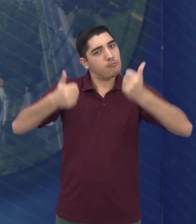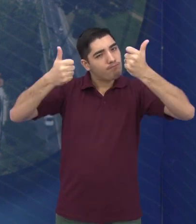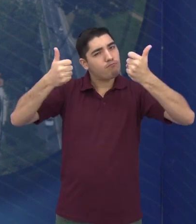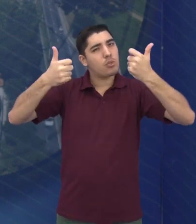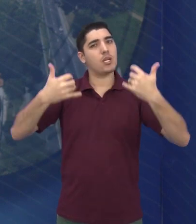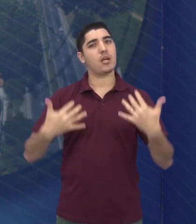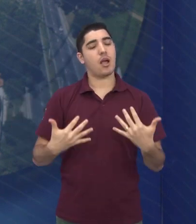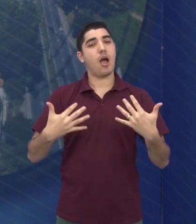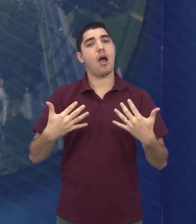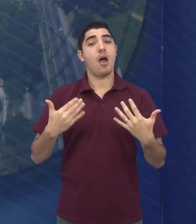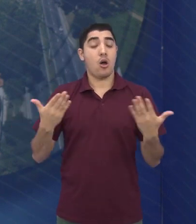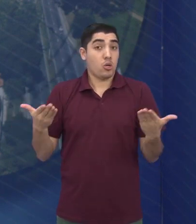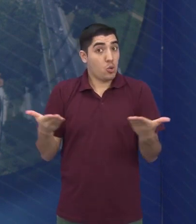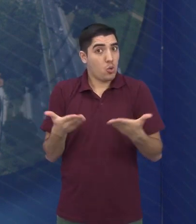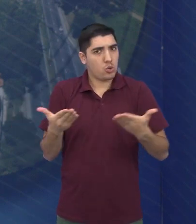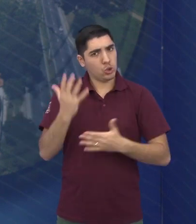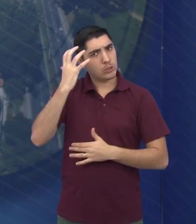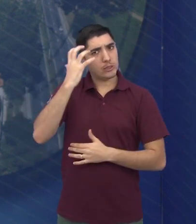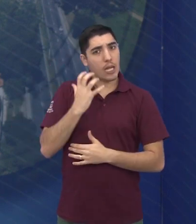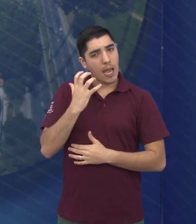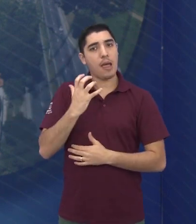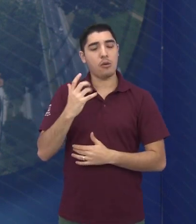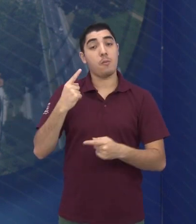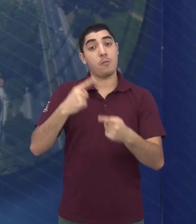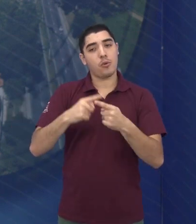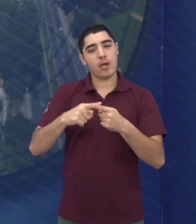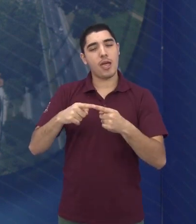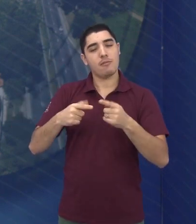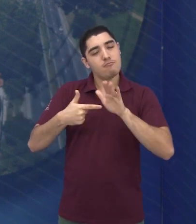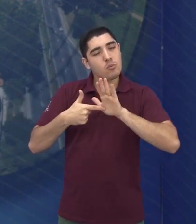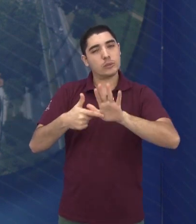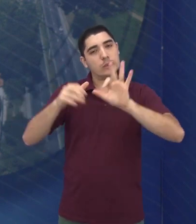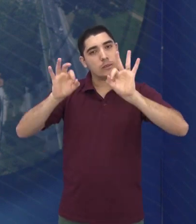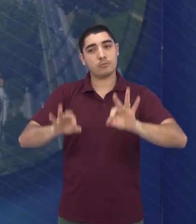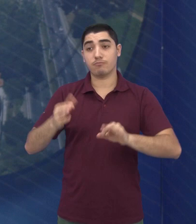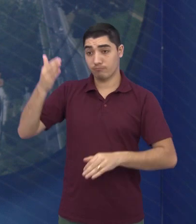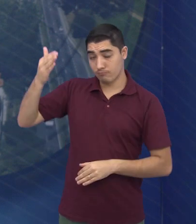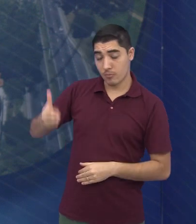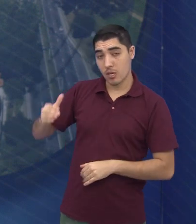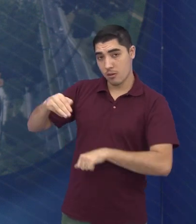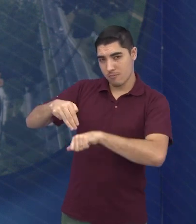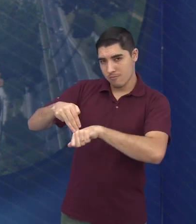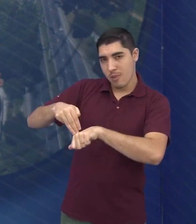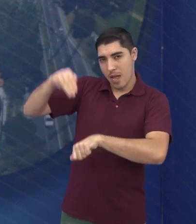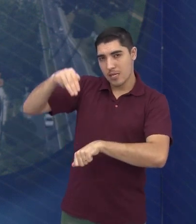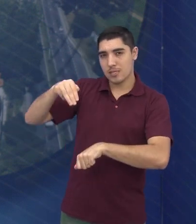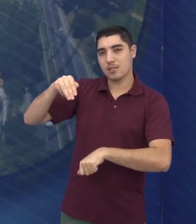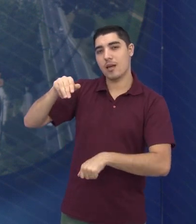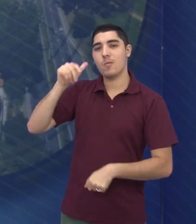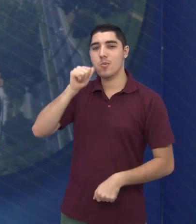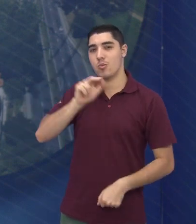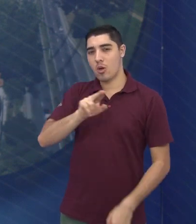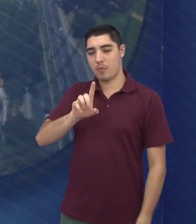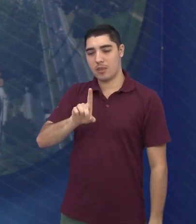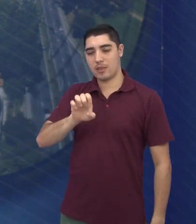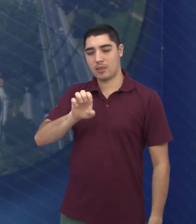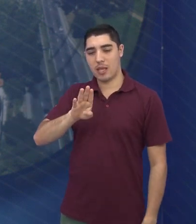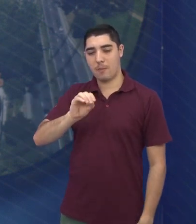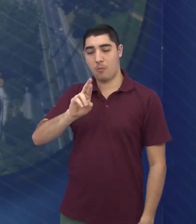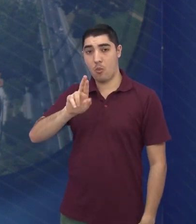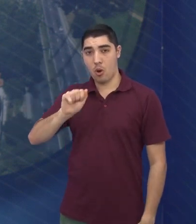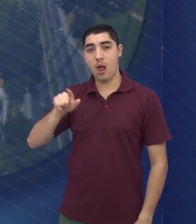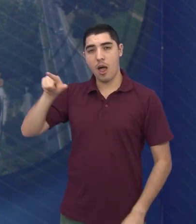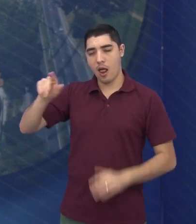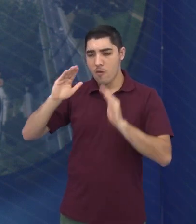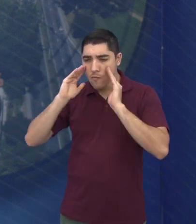falado de uma forma mais séria, mais incisiva. E eu recebo, então, a mestre em gerontologia, Débora Guedes, para